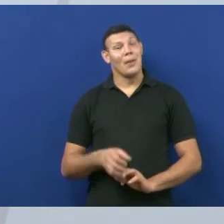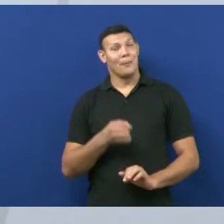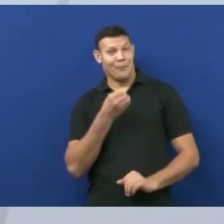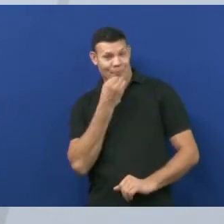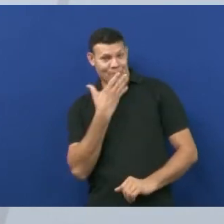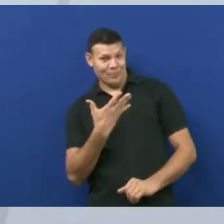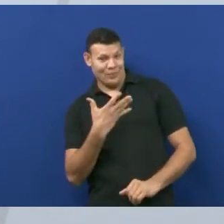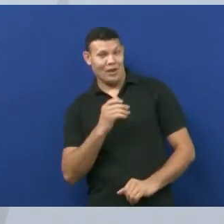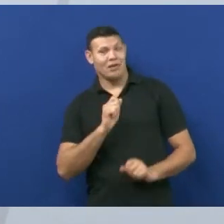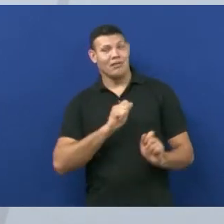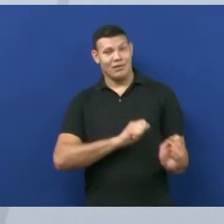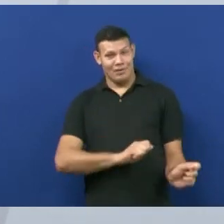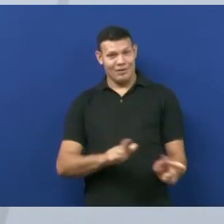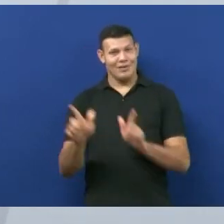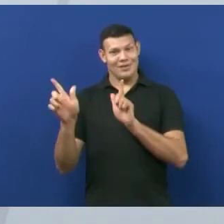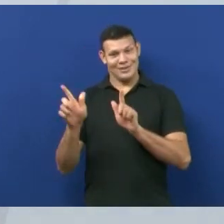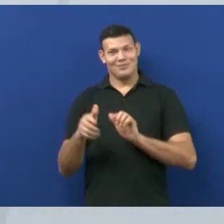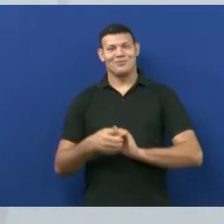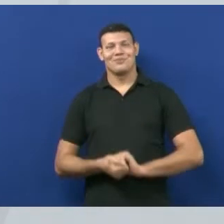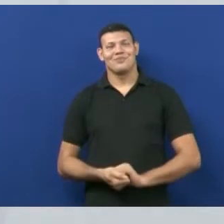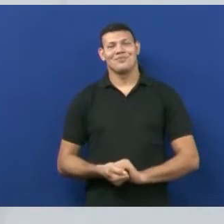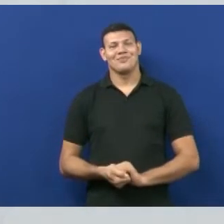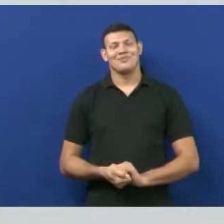para o próximo slide.